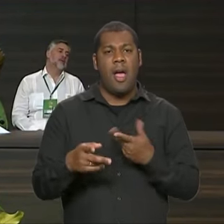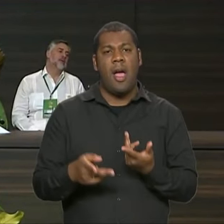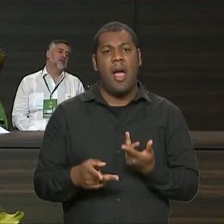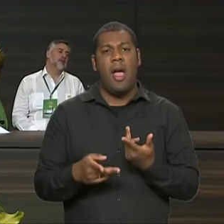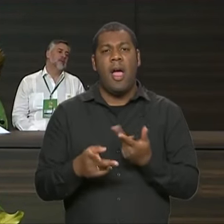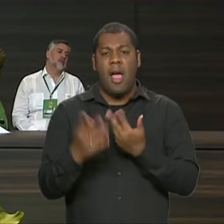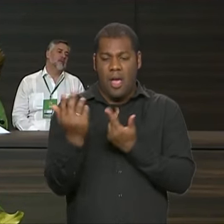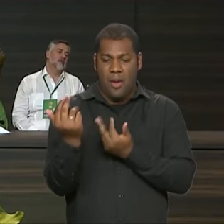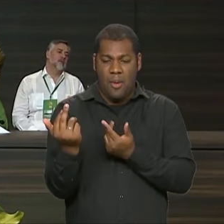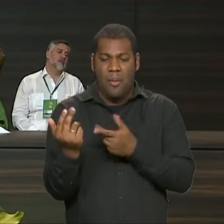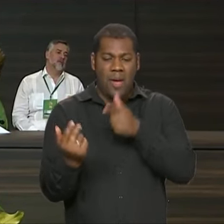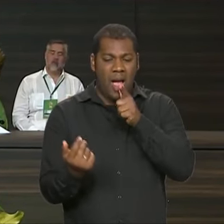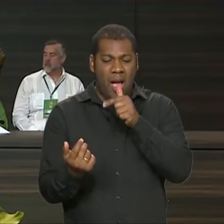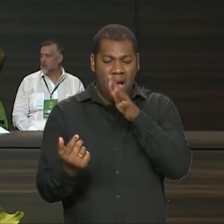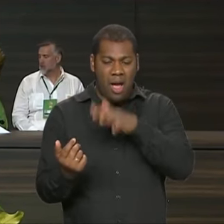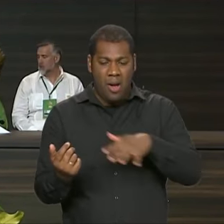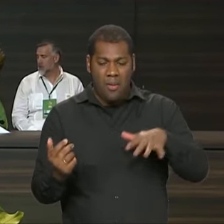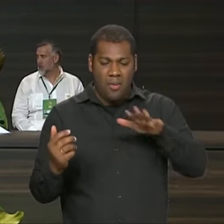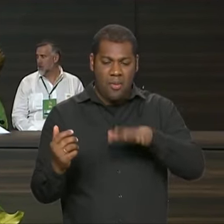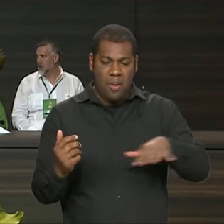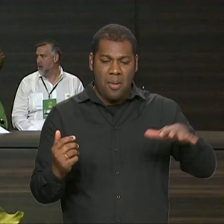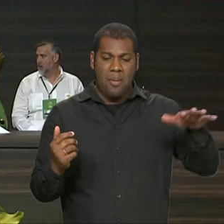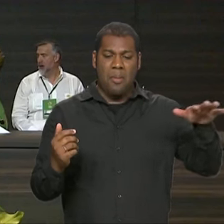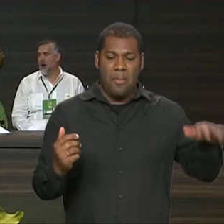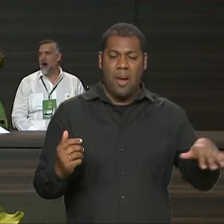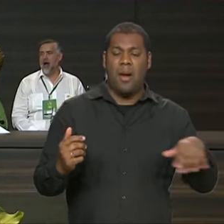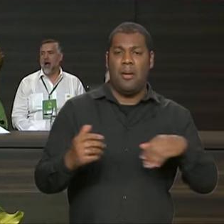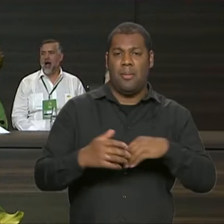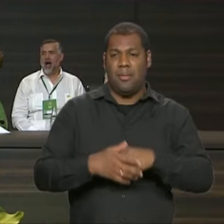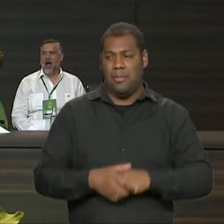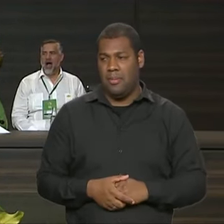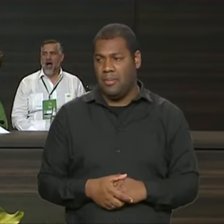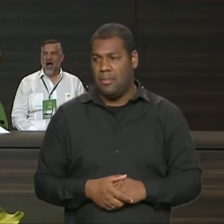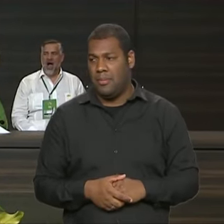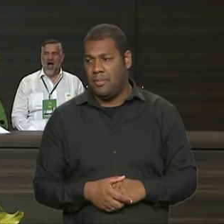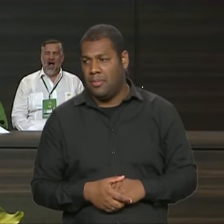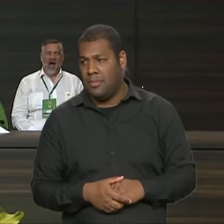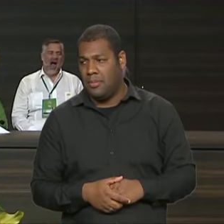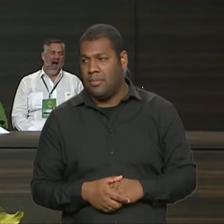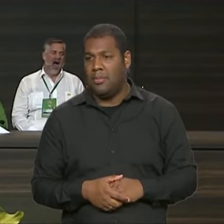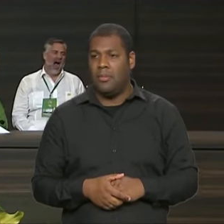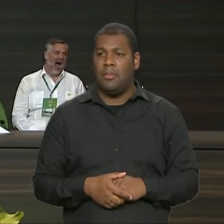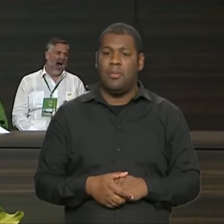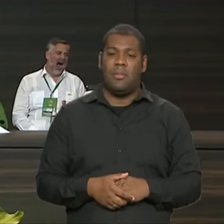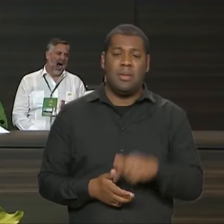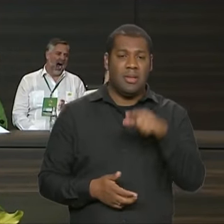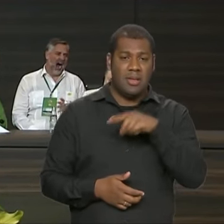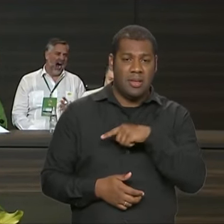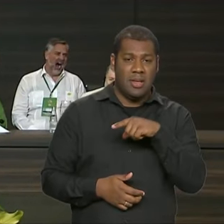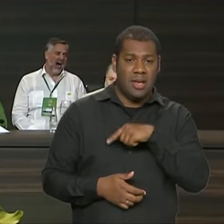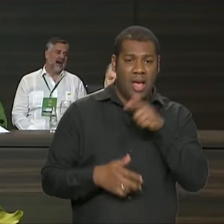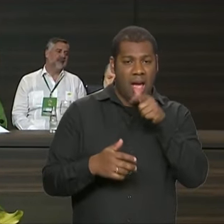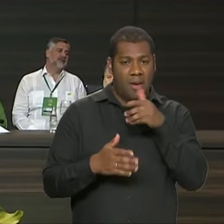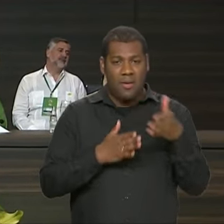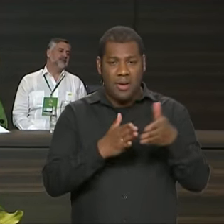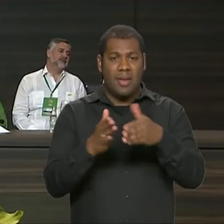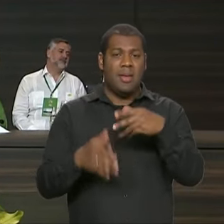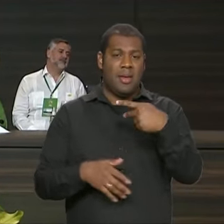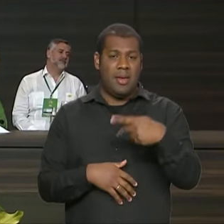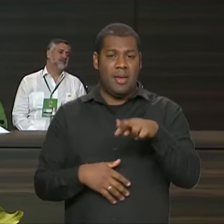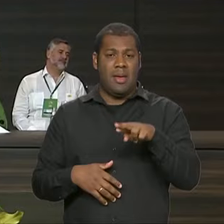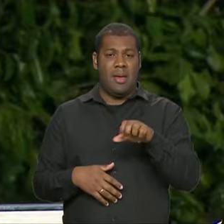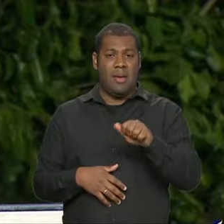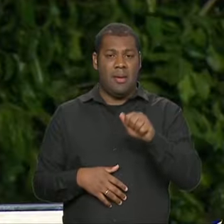leva umidade e água para além da nossa bacia, a bacia do Prata, a bacia dos Andes e